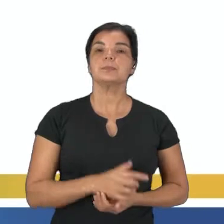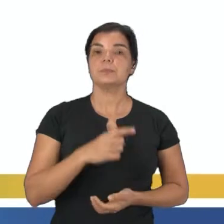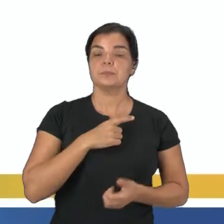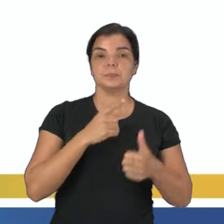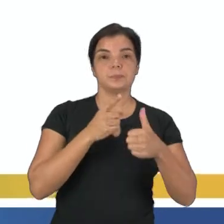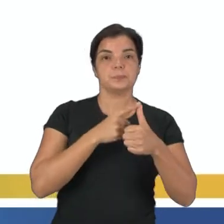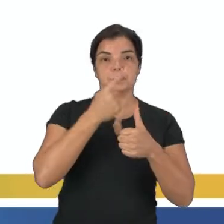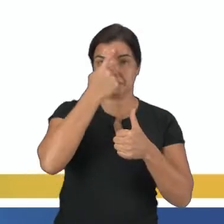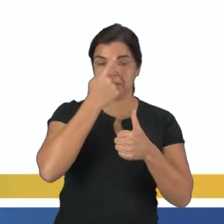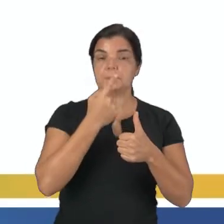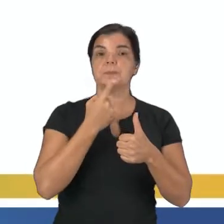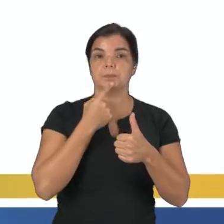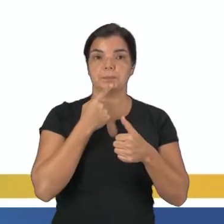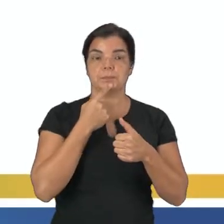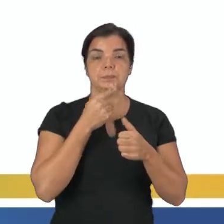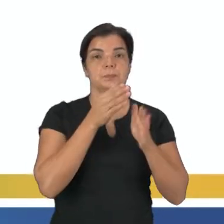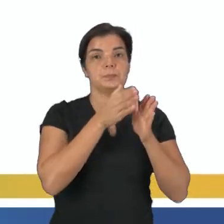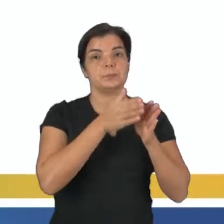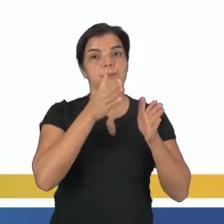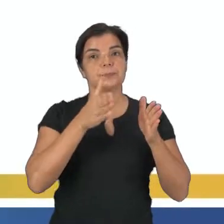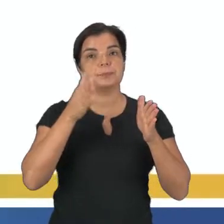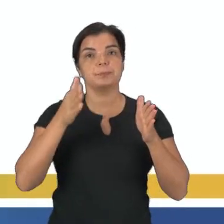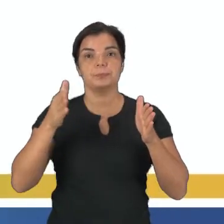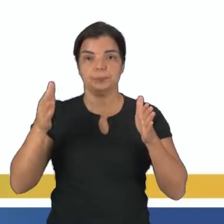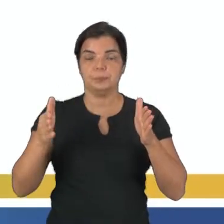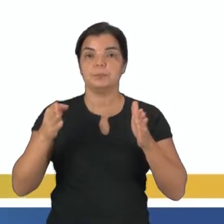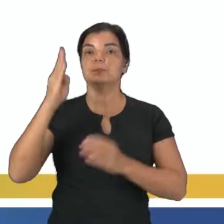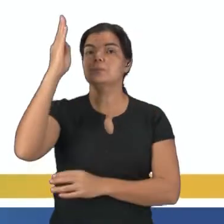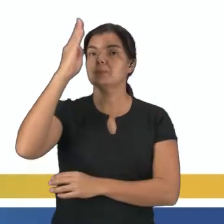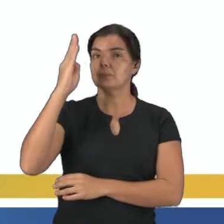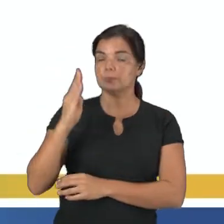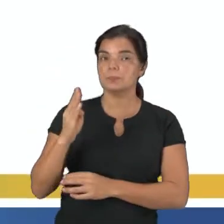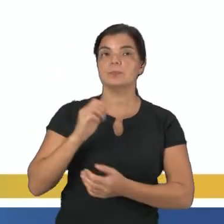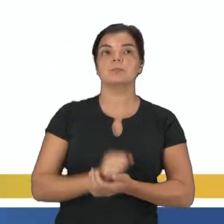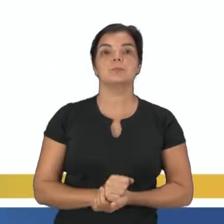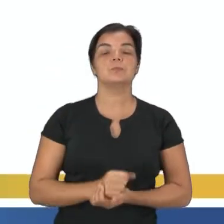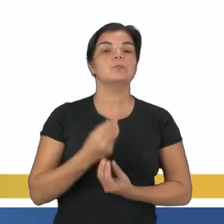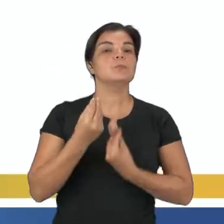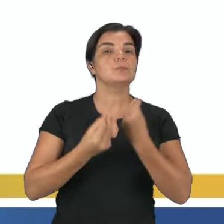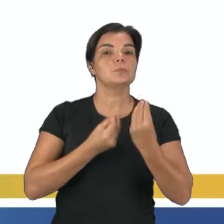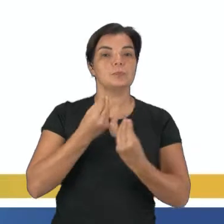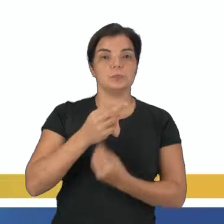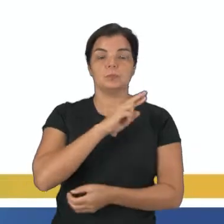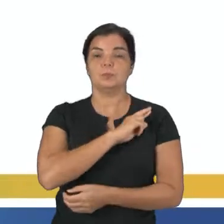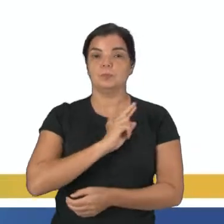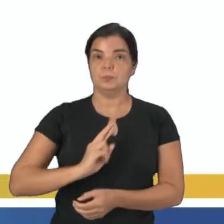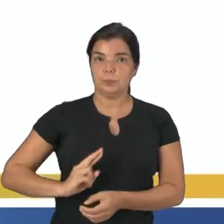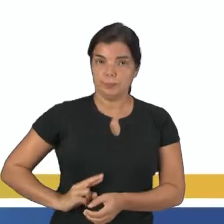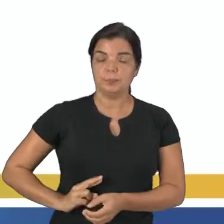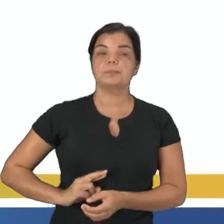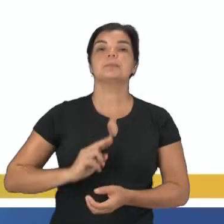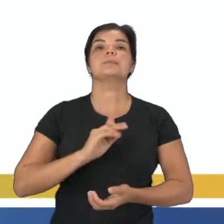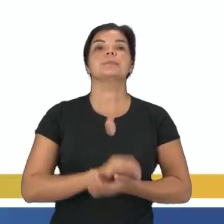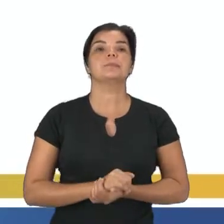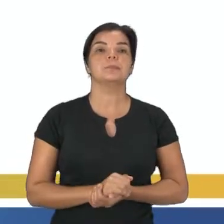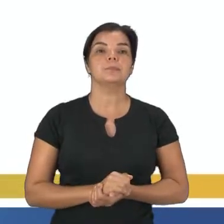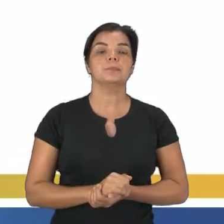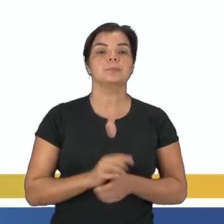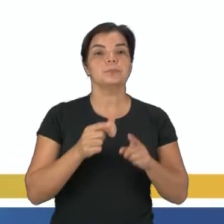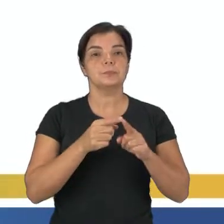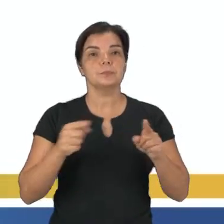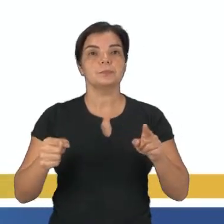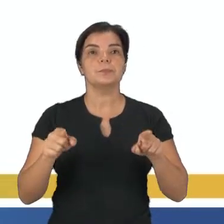nessa primeira imagem, os ciclos da República no Brasil, certo? Então, como que é a República, os ciclos da República, do